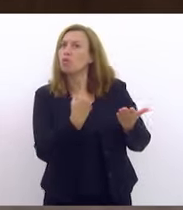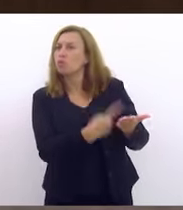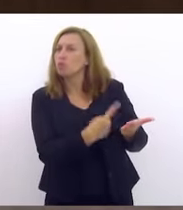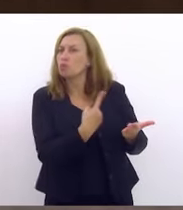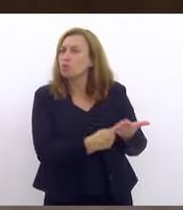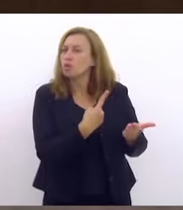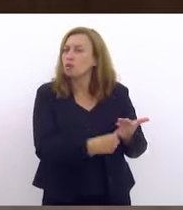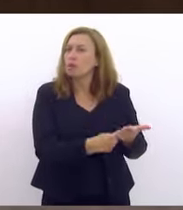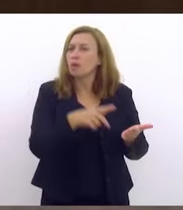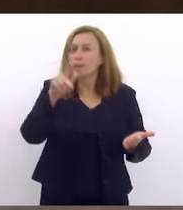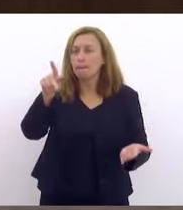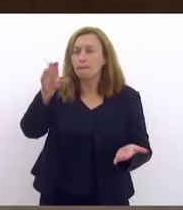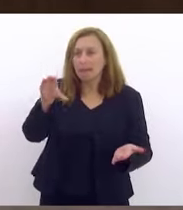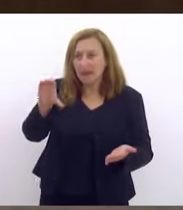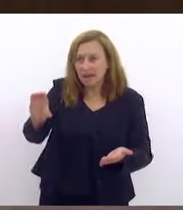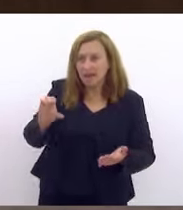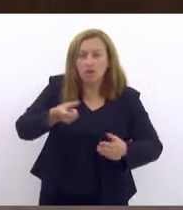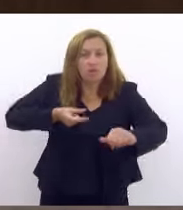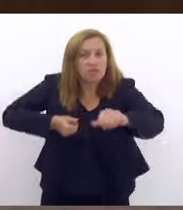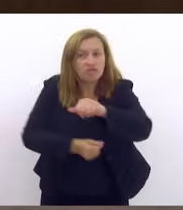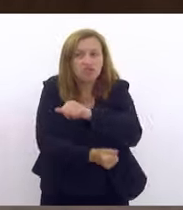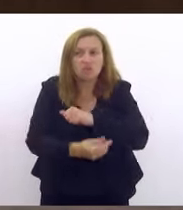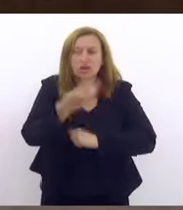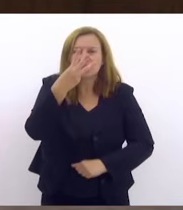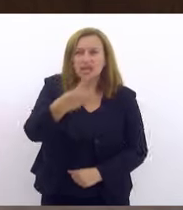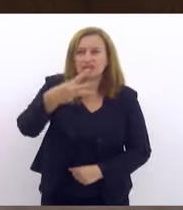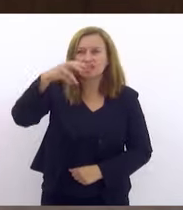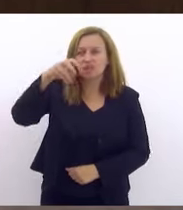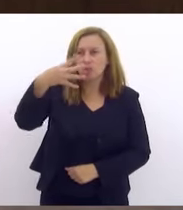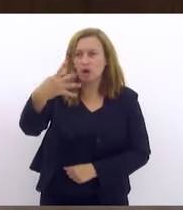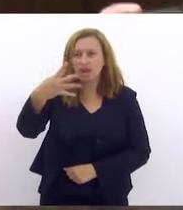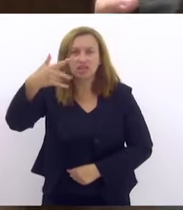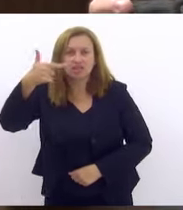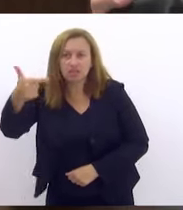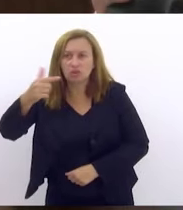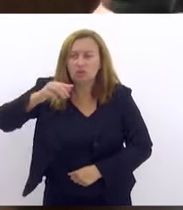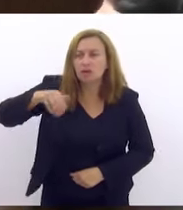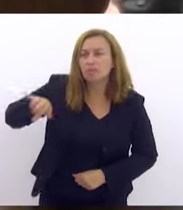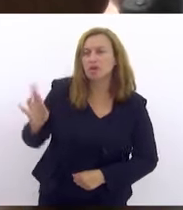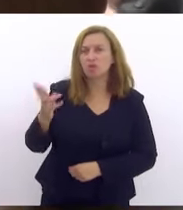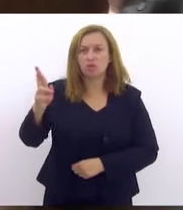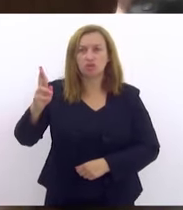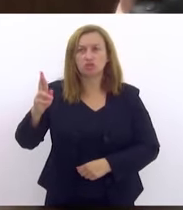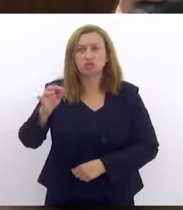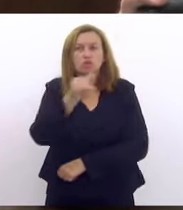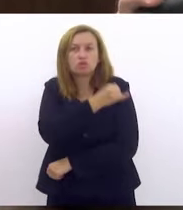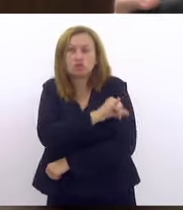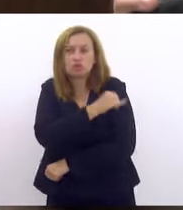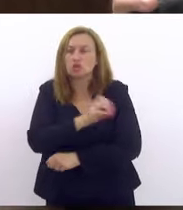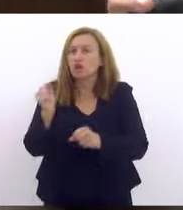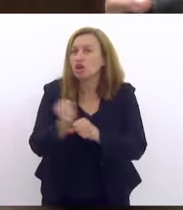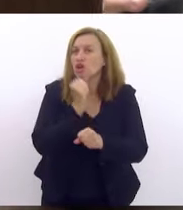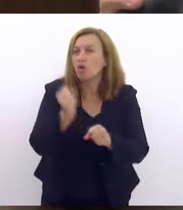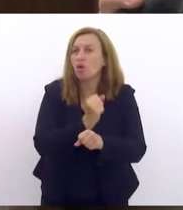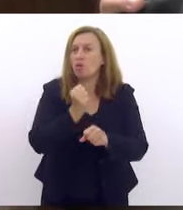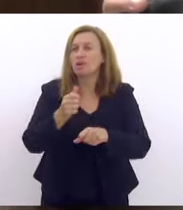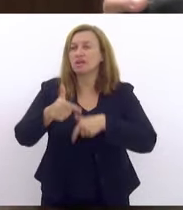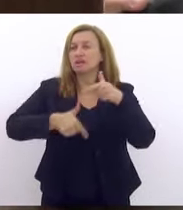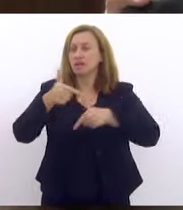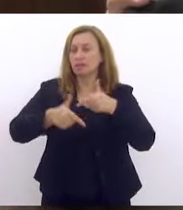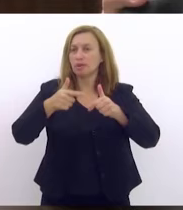PAC prevê um investimento de 342 bilhões no Rio de Janeiro em obras e serviços para melhorar a